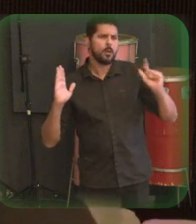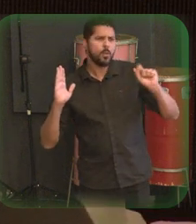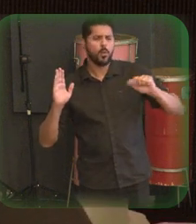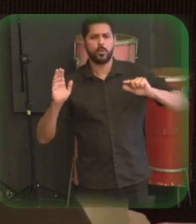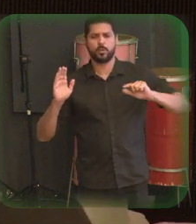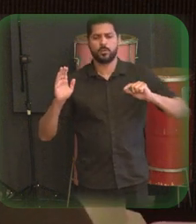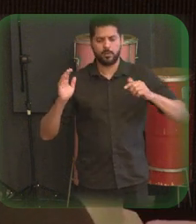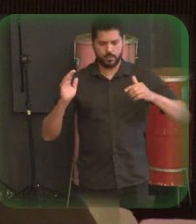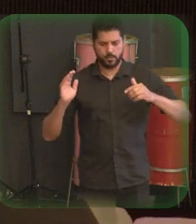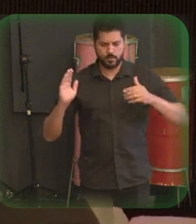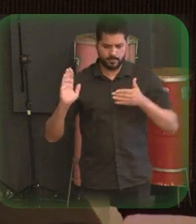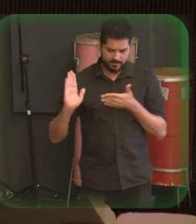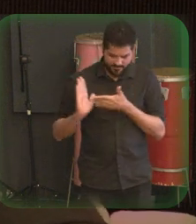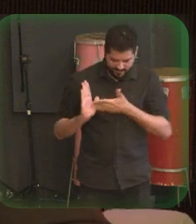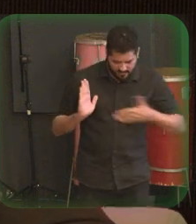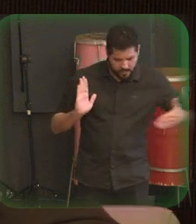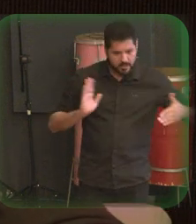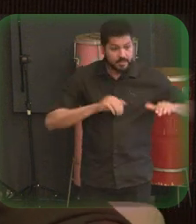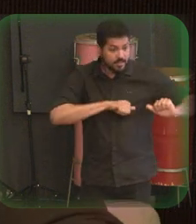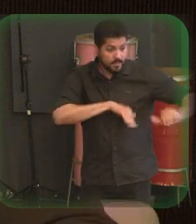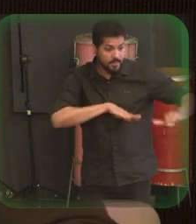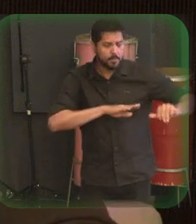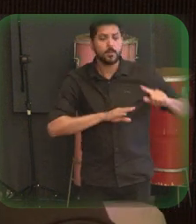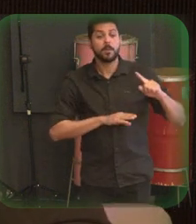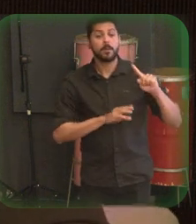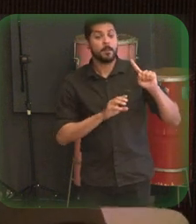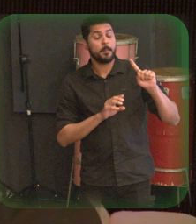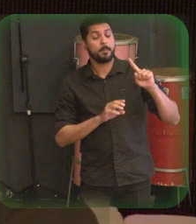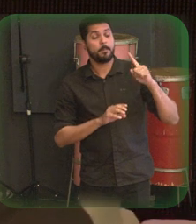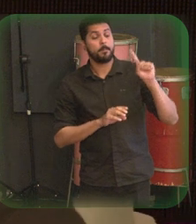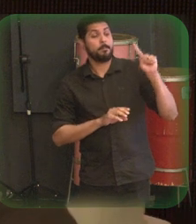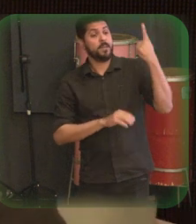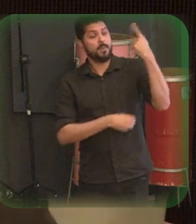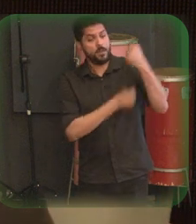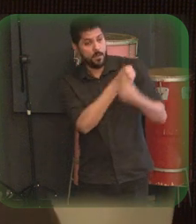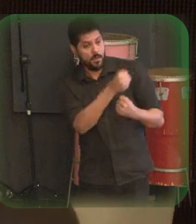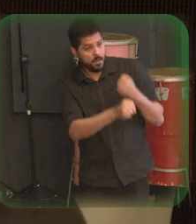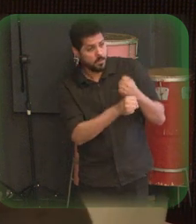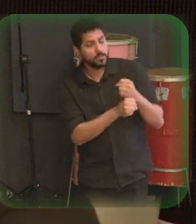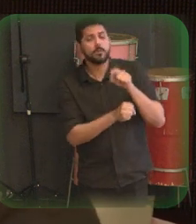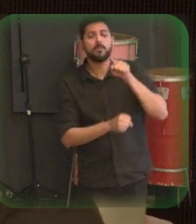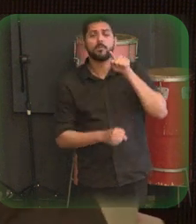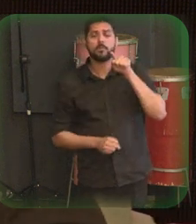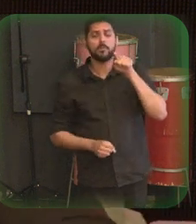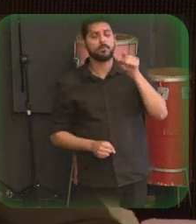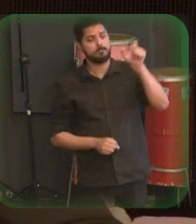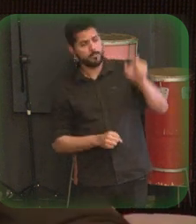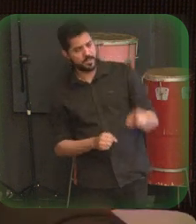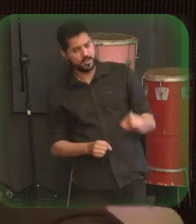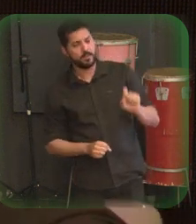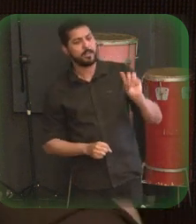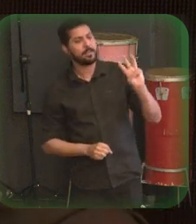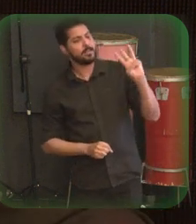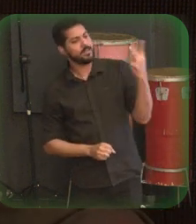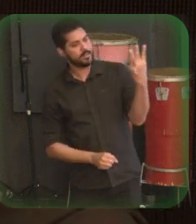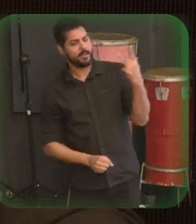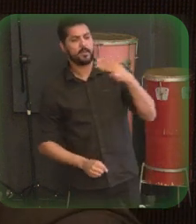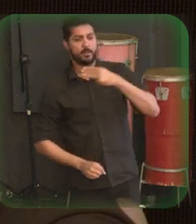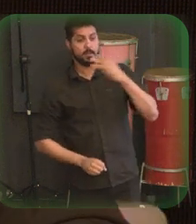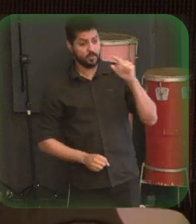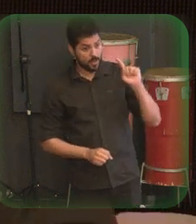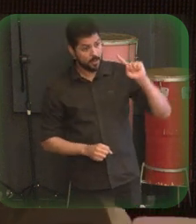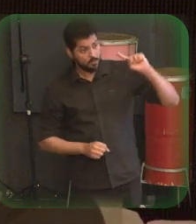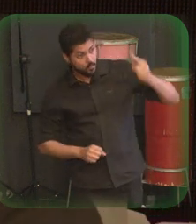e do primeiro ano do governo do presidente Lula, e o senhor é o terceiro ministro que nos visita, né? Nós tivemos já o ministro